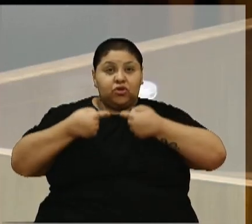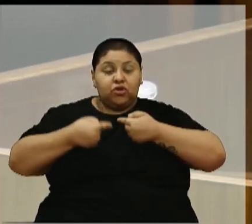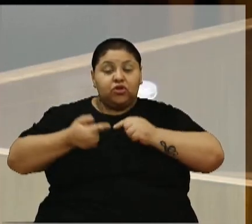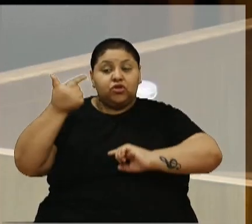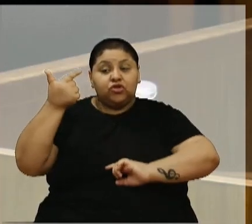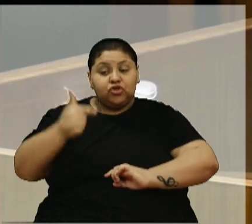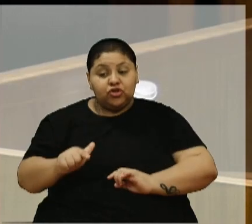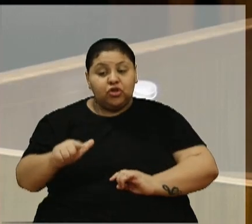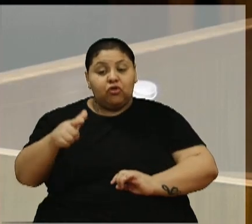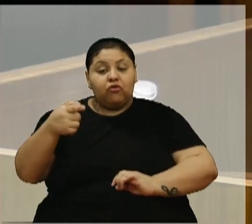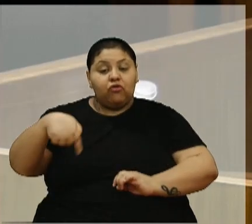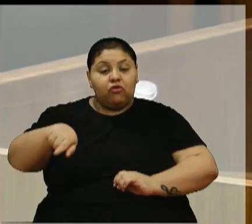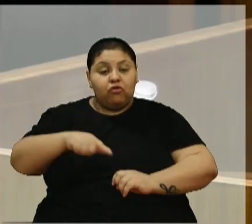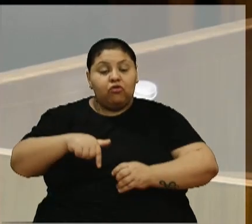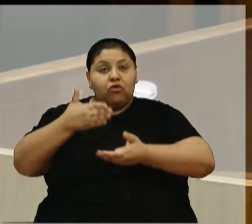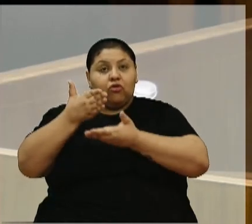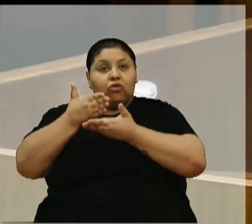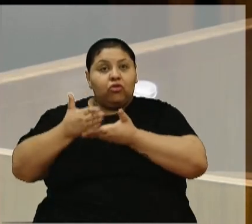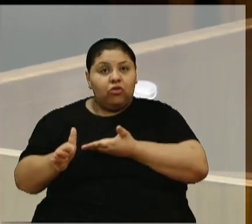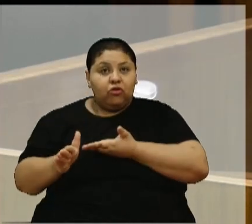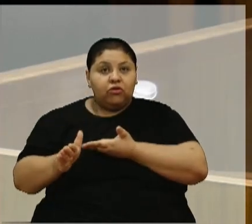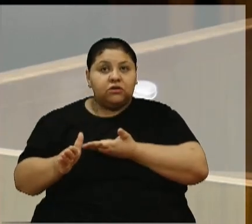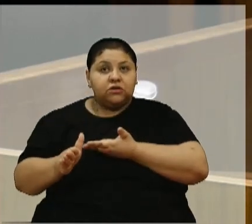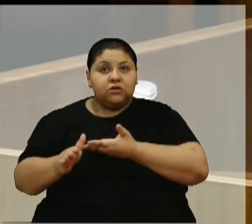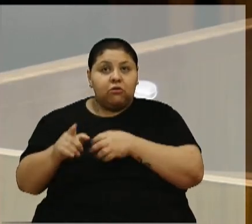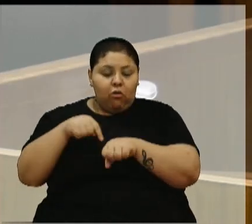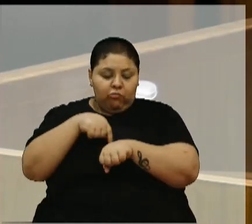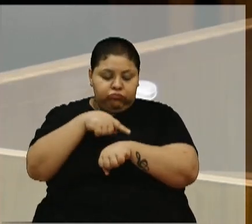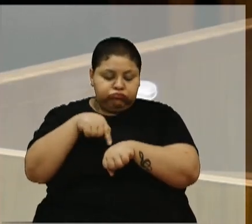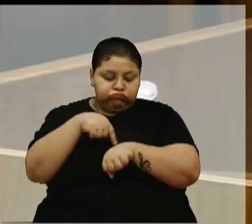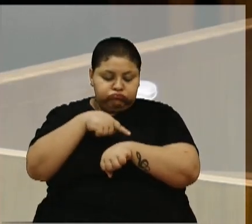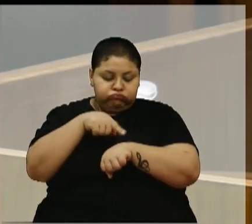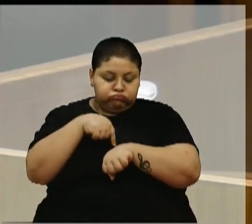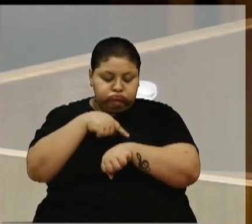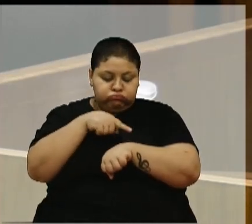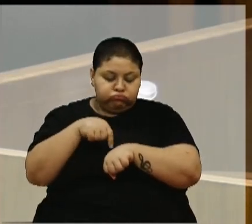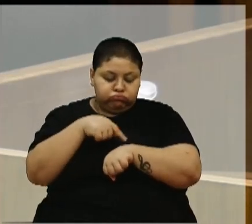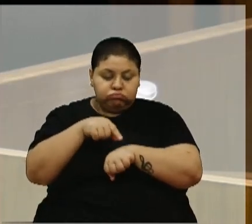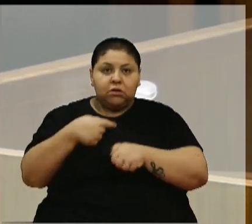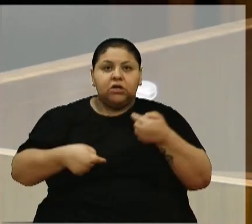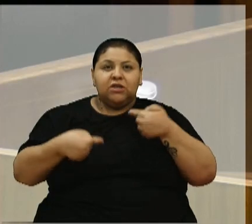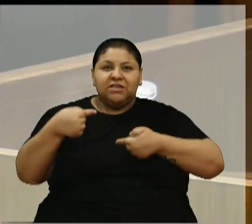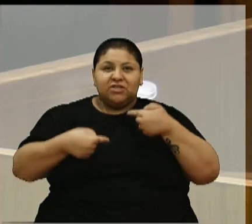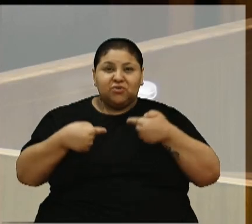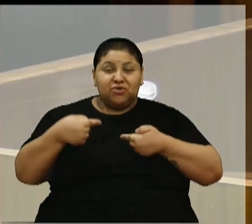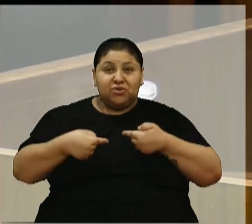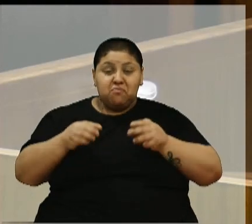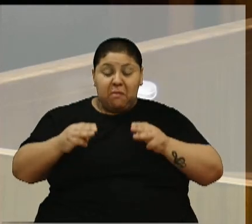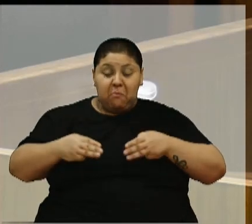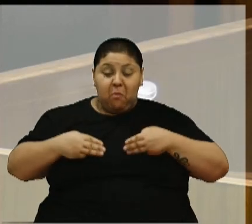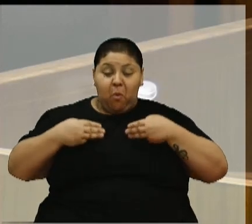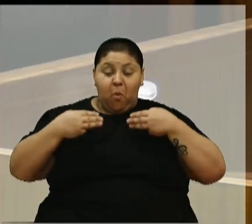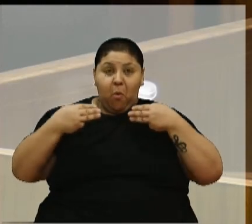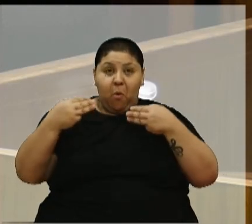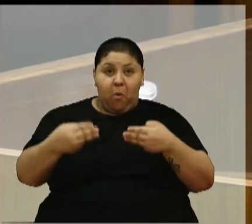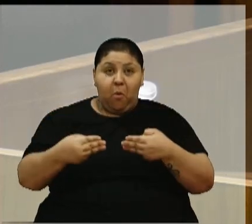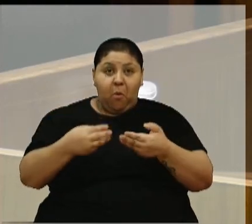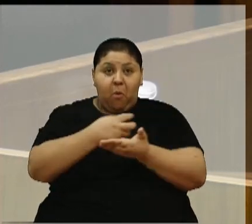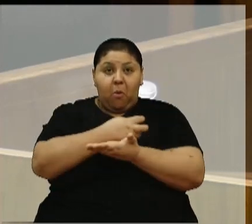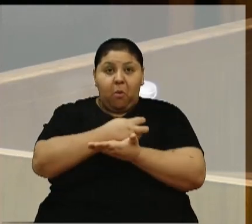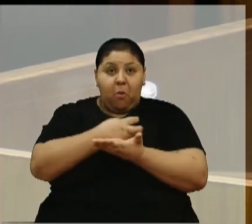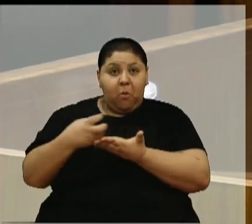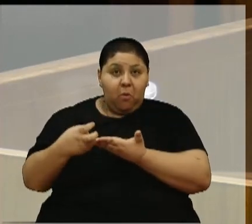vez, nós perdemos aqui horas e mais minutos discutindo uma moção de um impeachment que vai